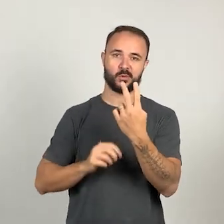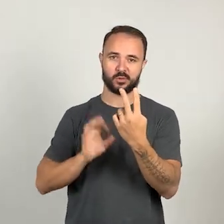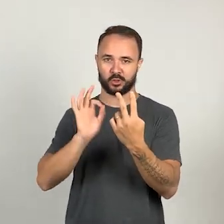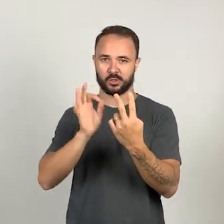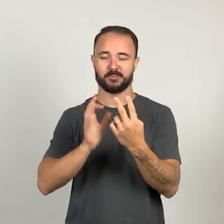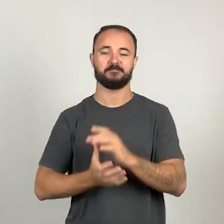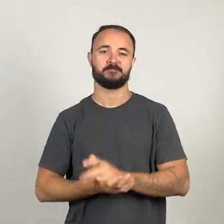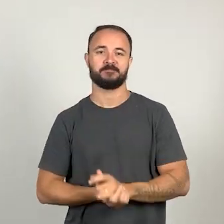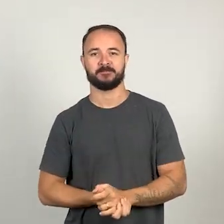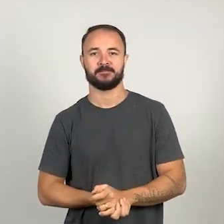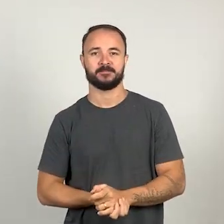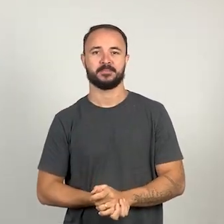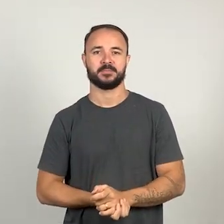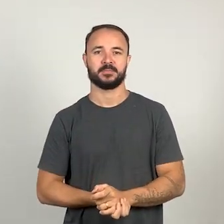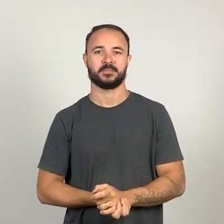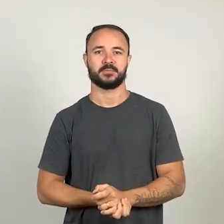pronto.